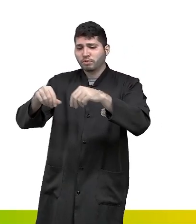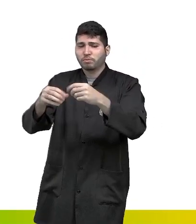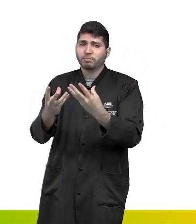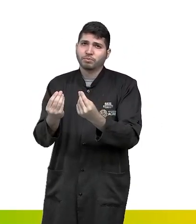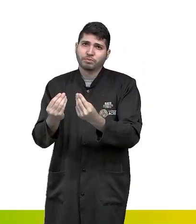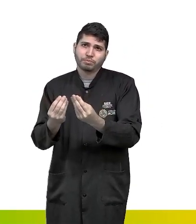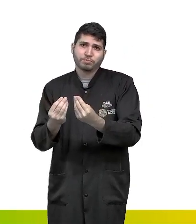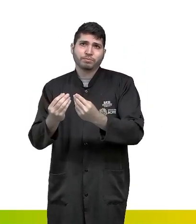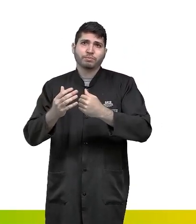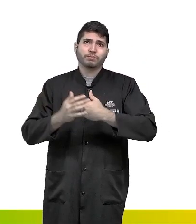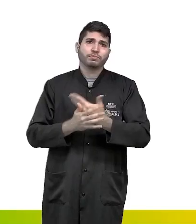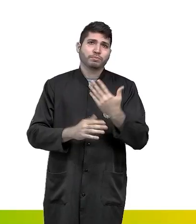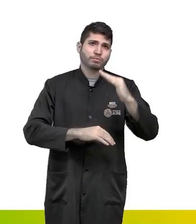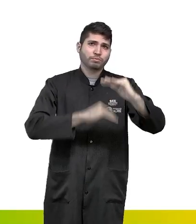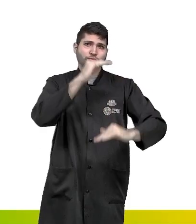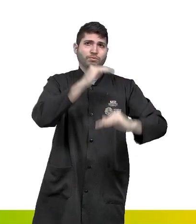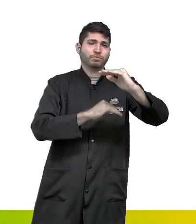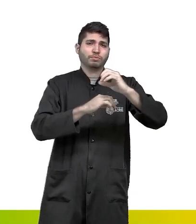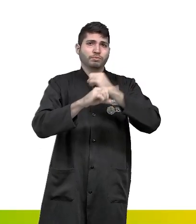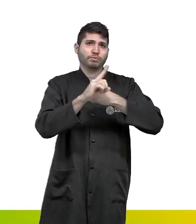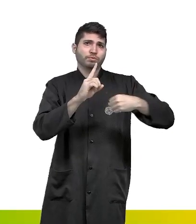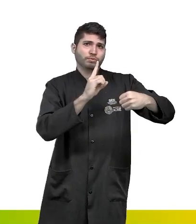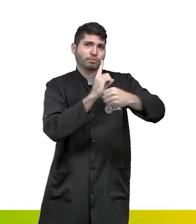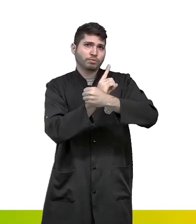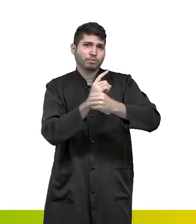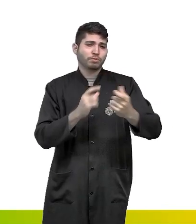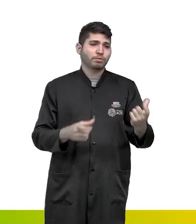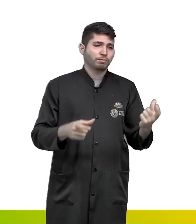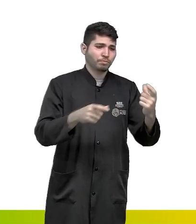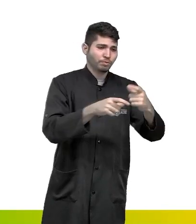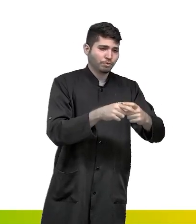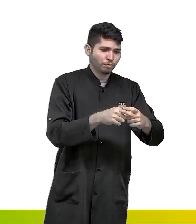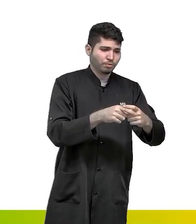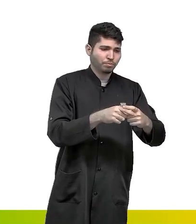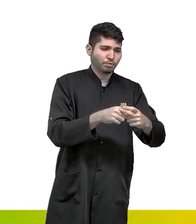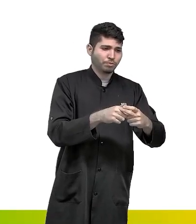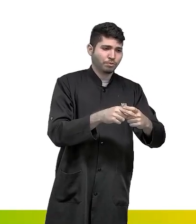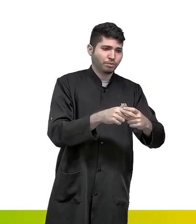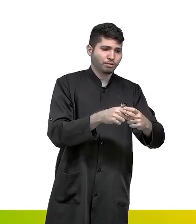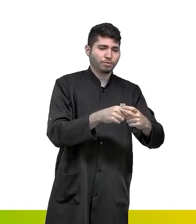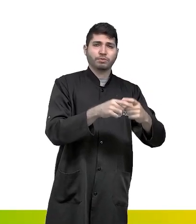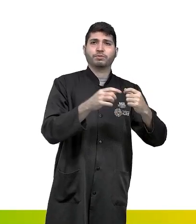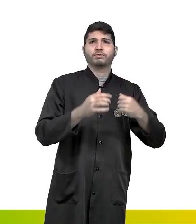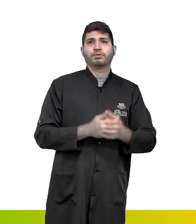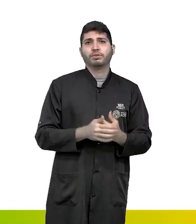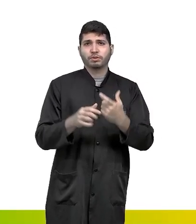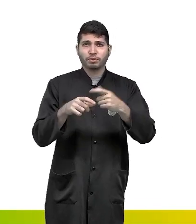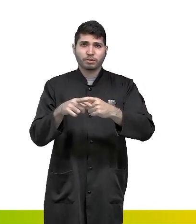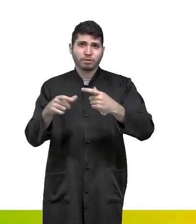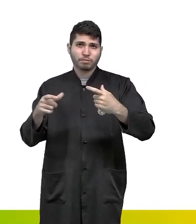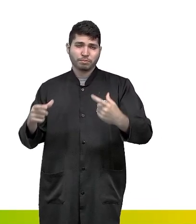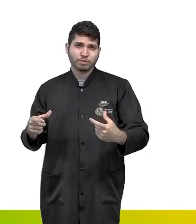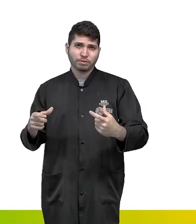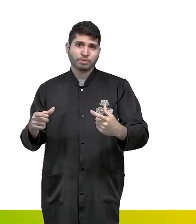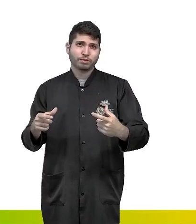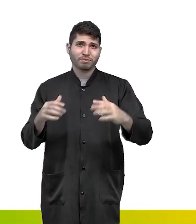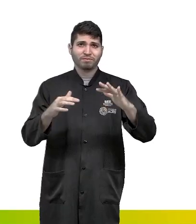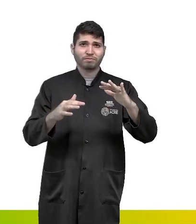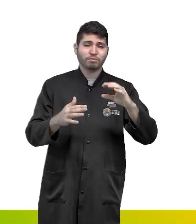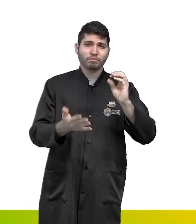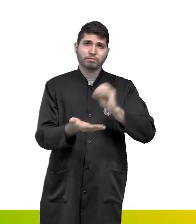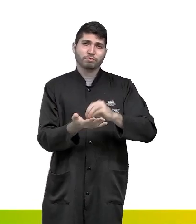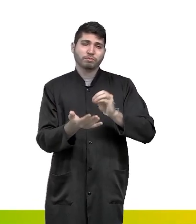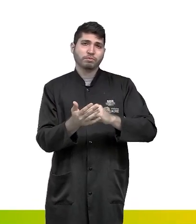da sociedade que é minoria com terras e a grande maioria com pouca ou sem terras.